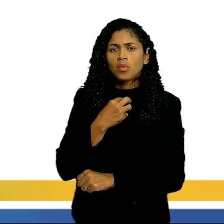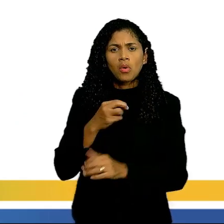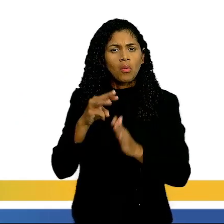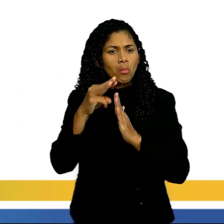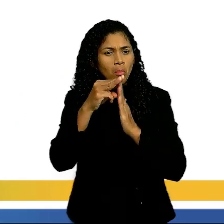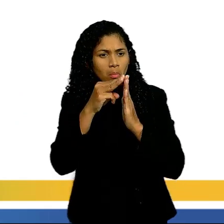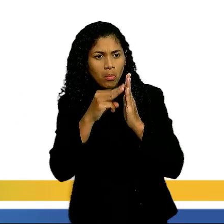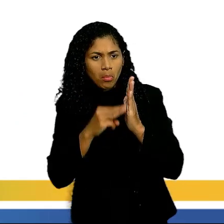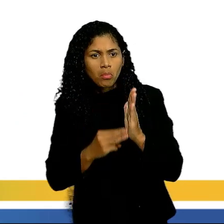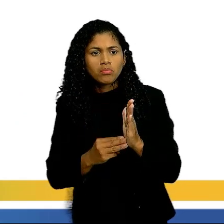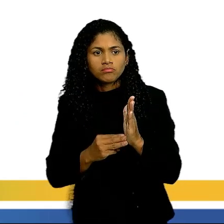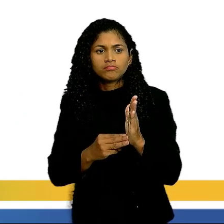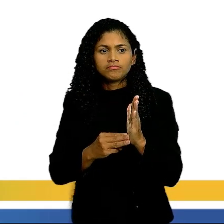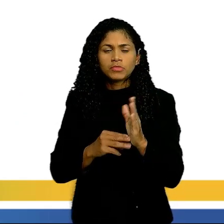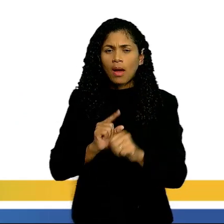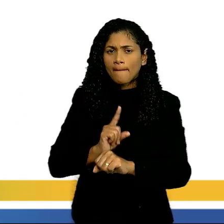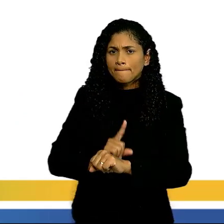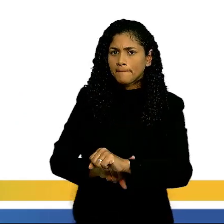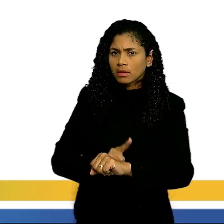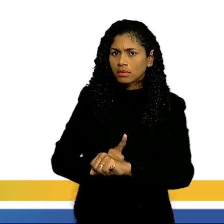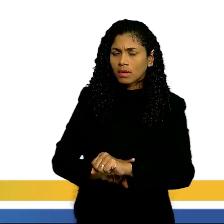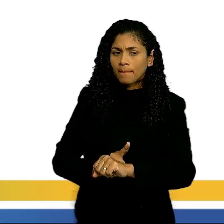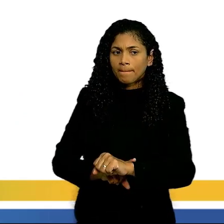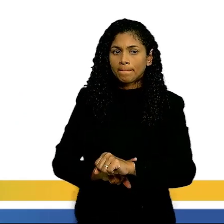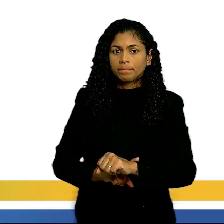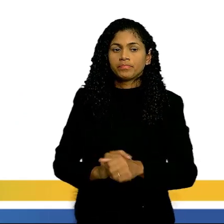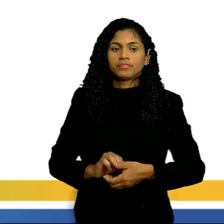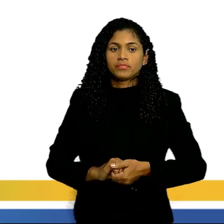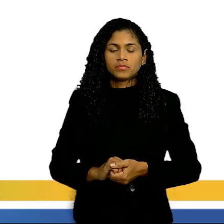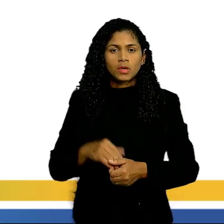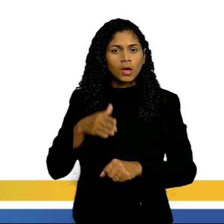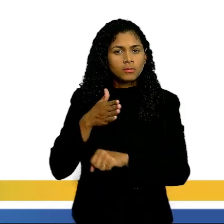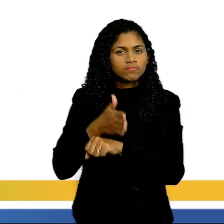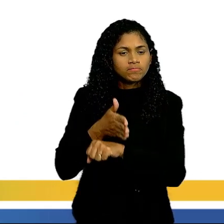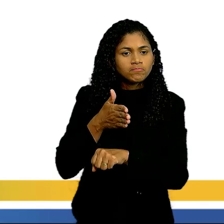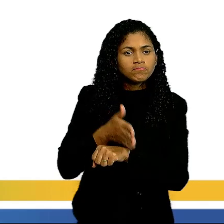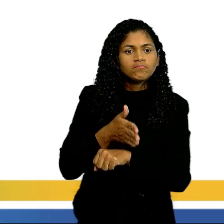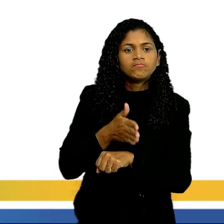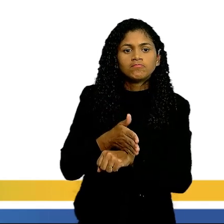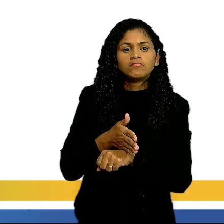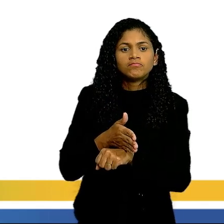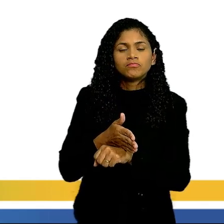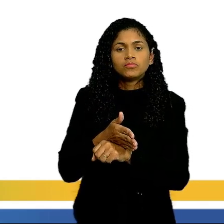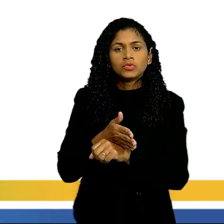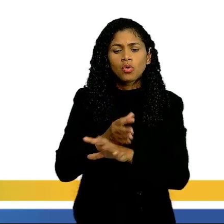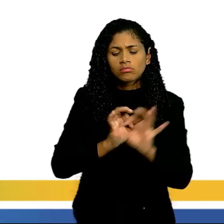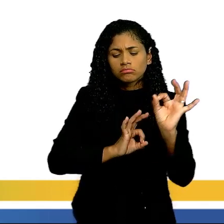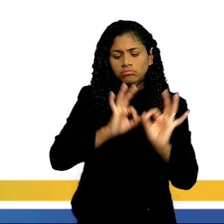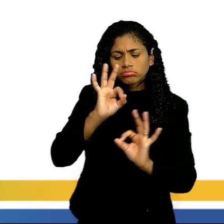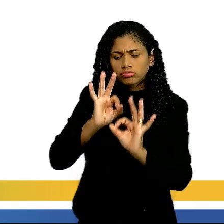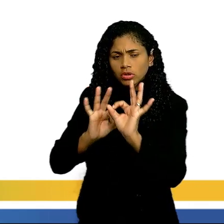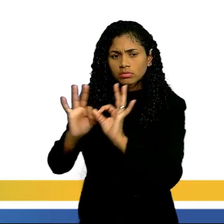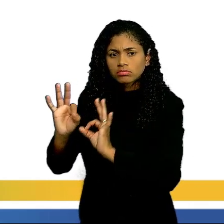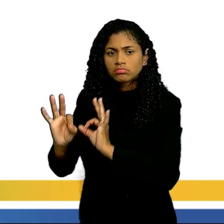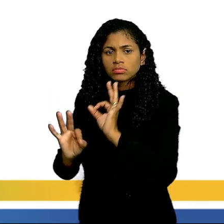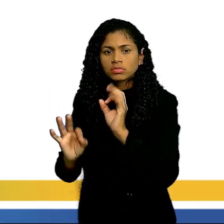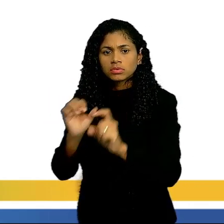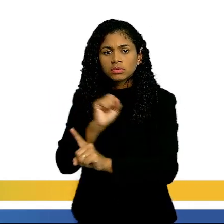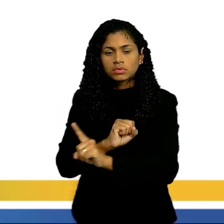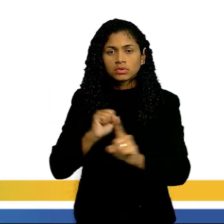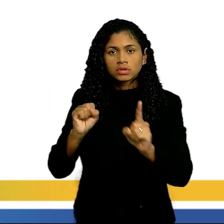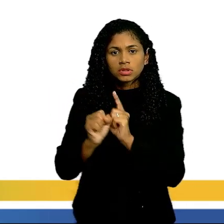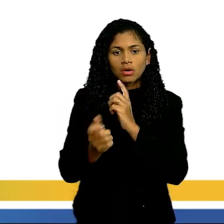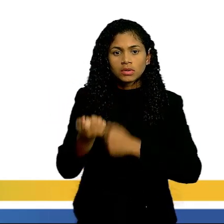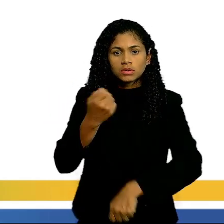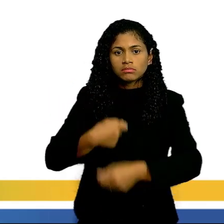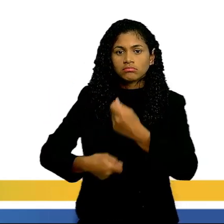contemporizadoras. Implica o reajustamento social e econômico de todos os rumos até aqui seguidos. Comecemos